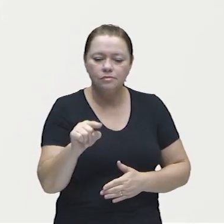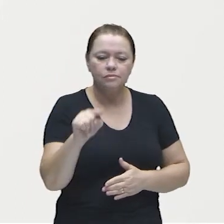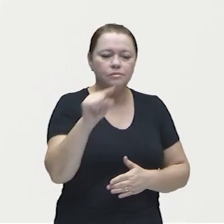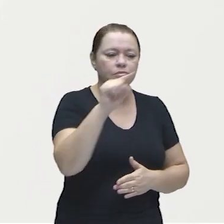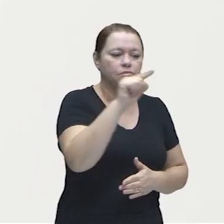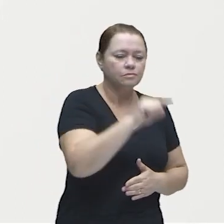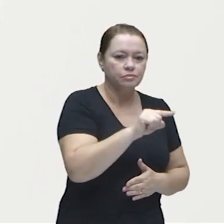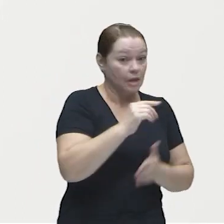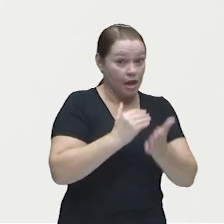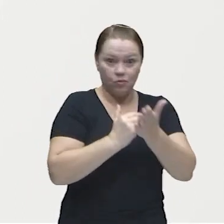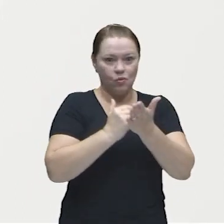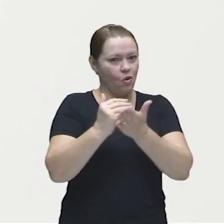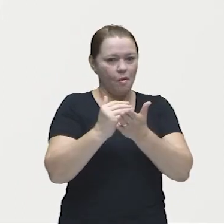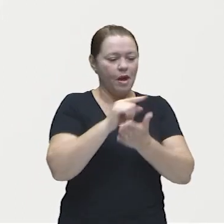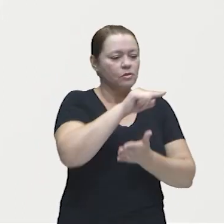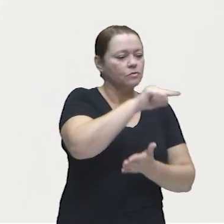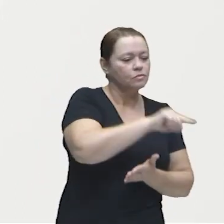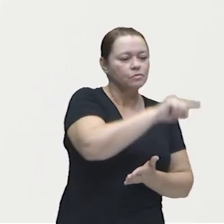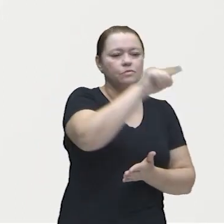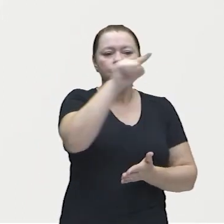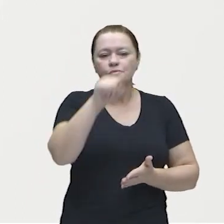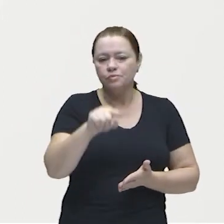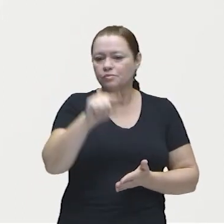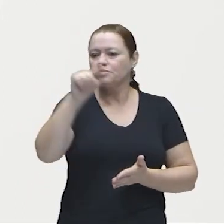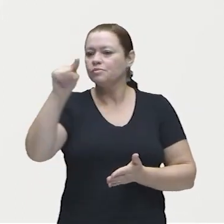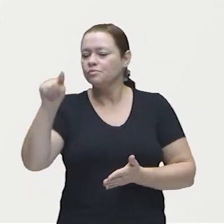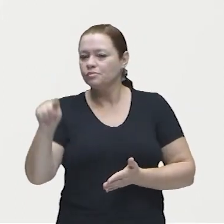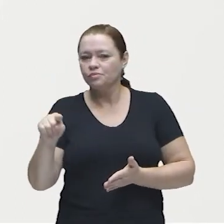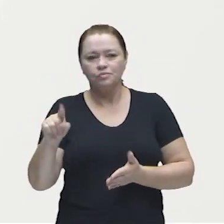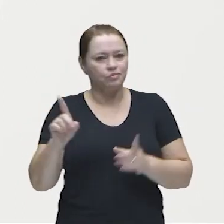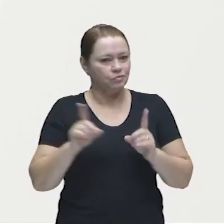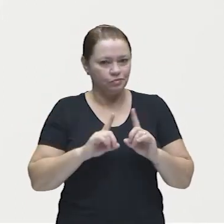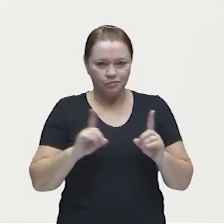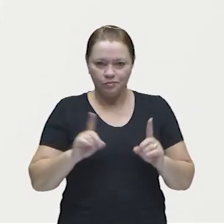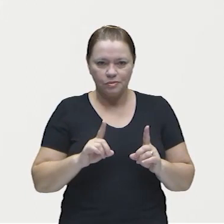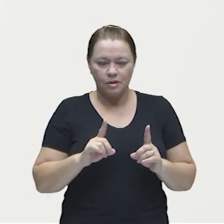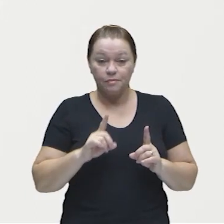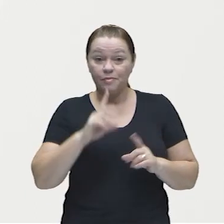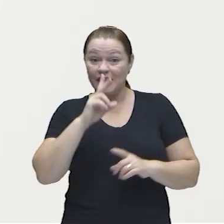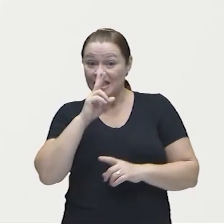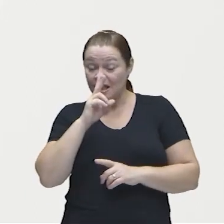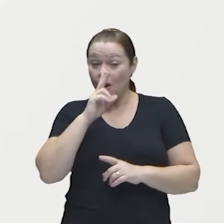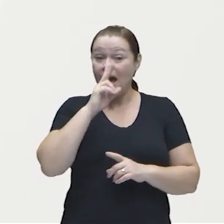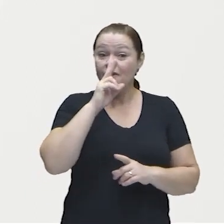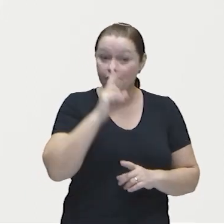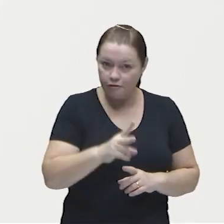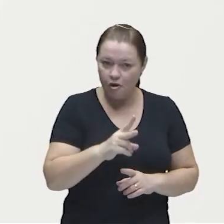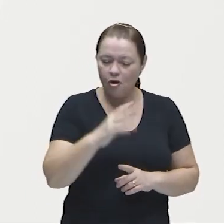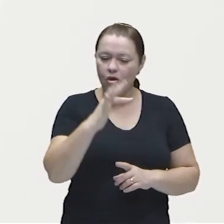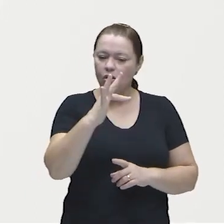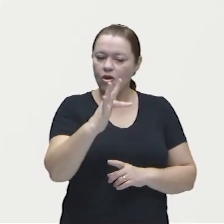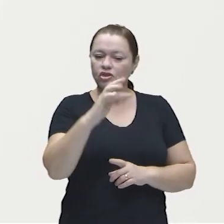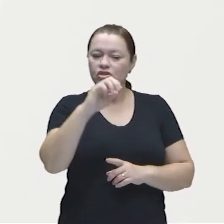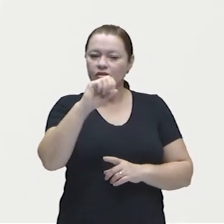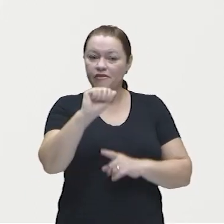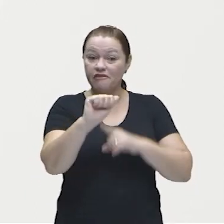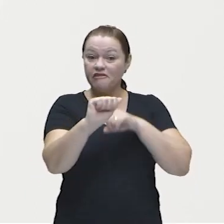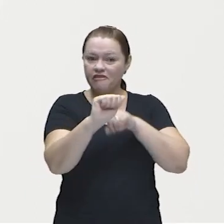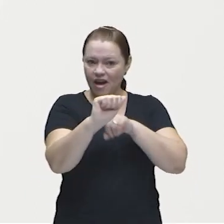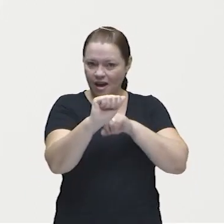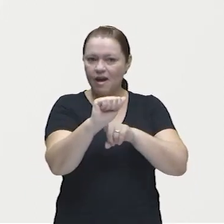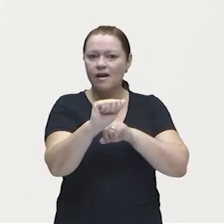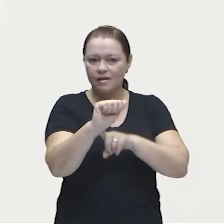né? Aqui, ó. E aí, quando a sílaba mais forte for a penúltima, que no caso é essa aqui, ó, o